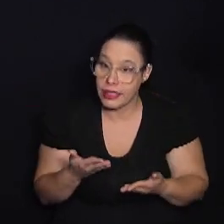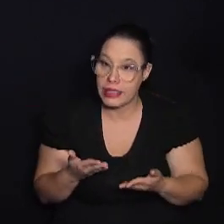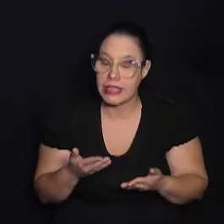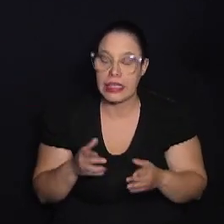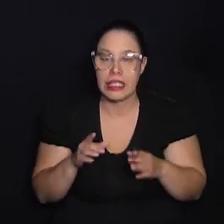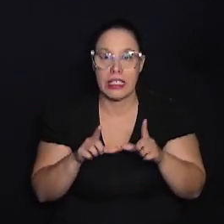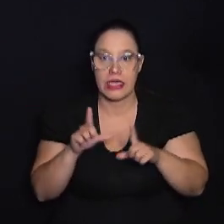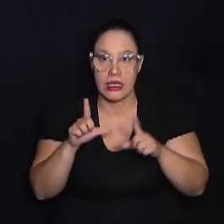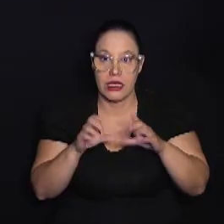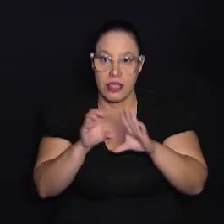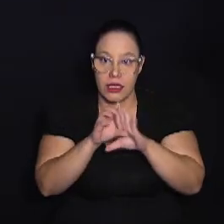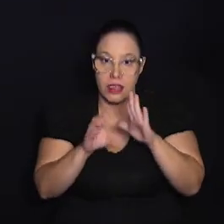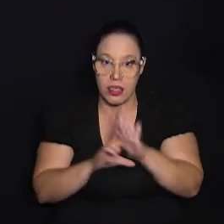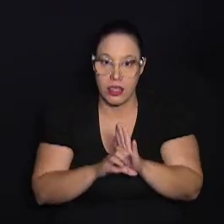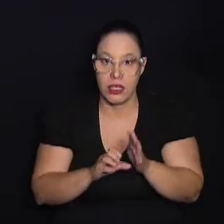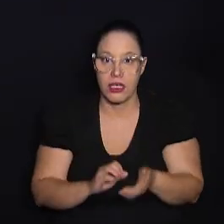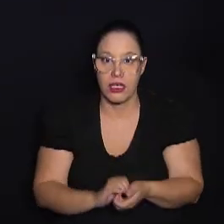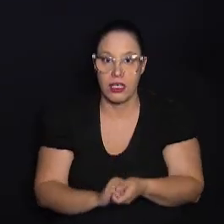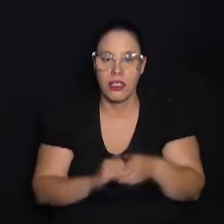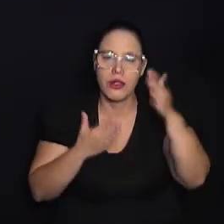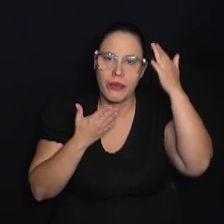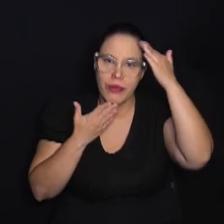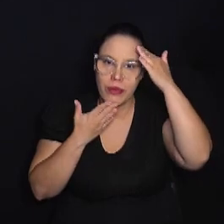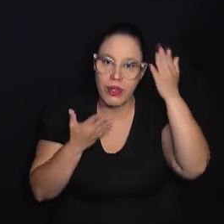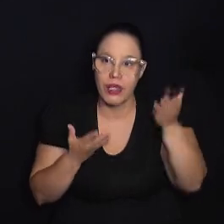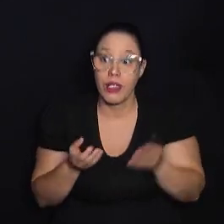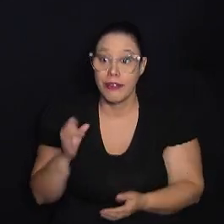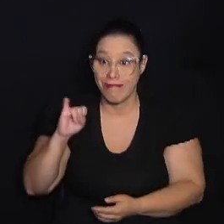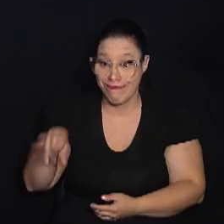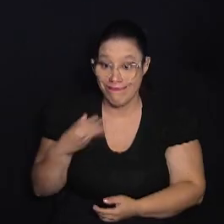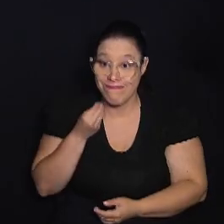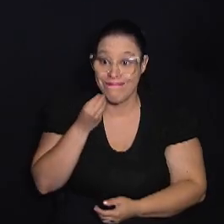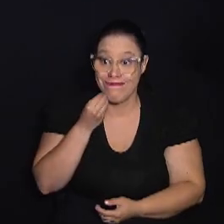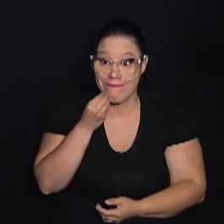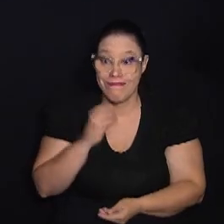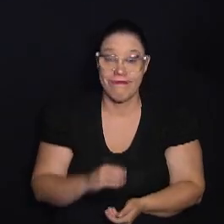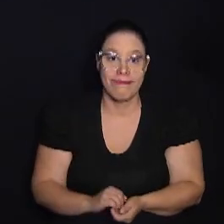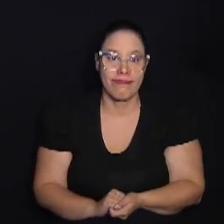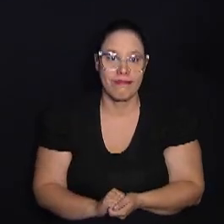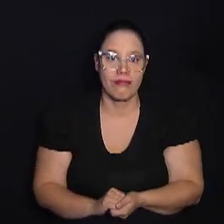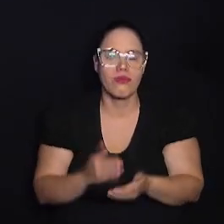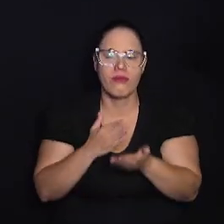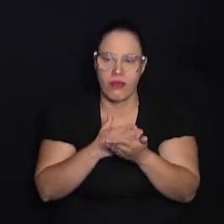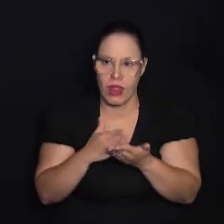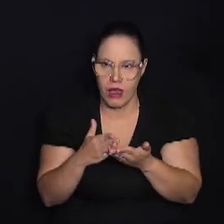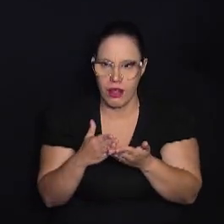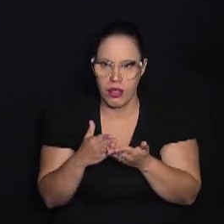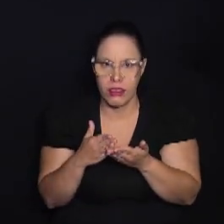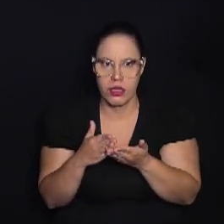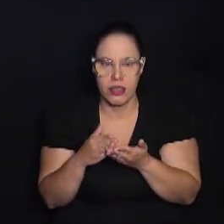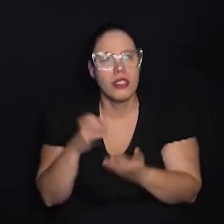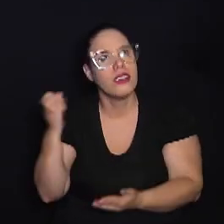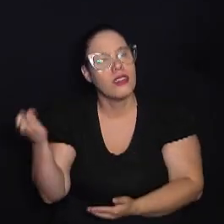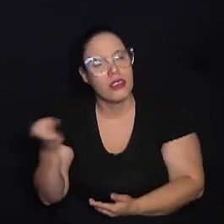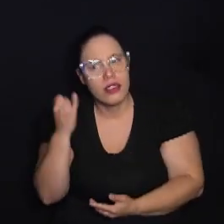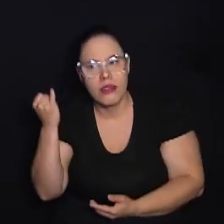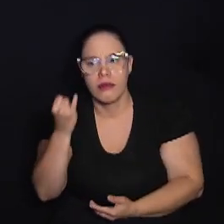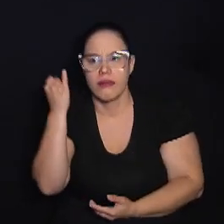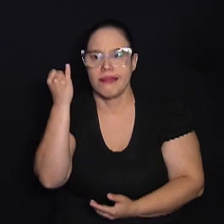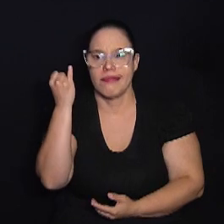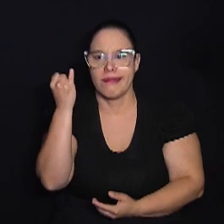programa. Eu que agradeço a oportunidade. Para a gente começar, né, doutora, eu acho importante a